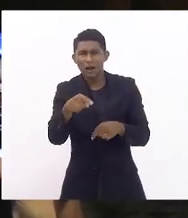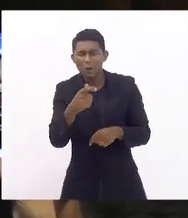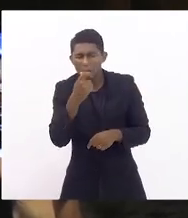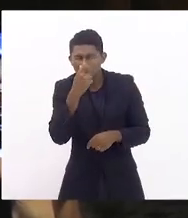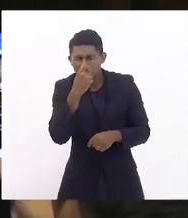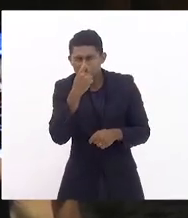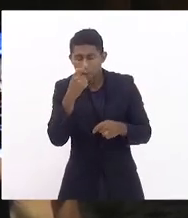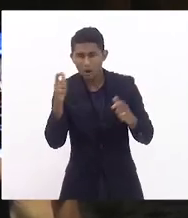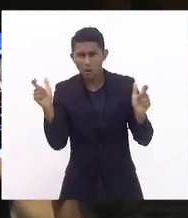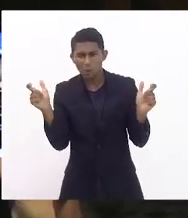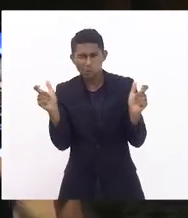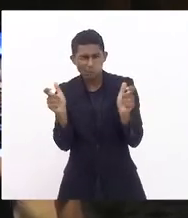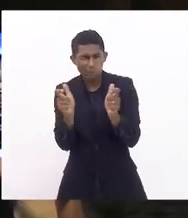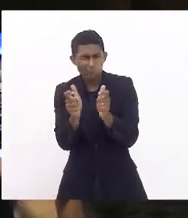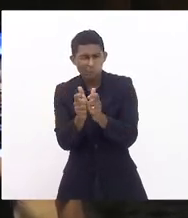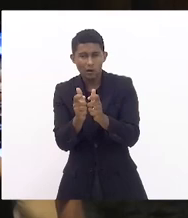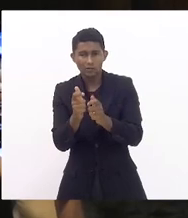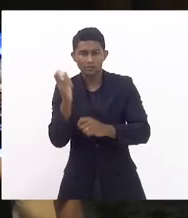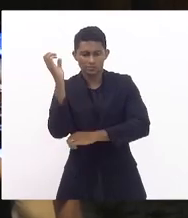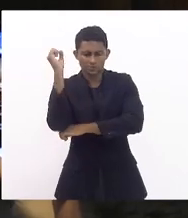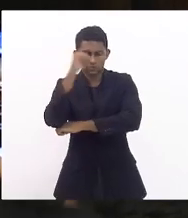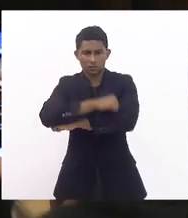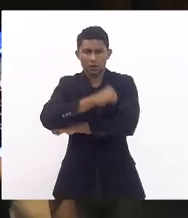pequena, sem nenhuma janela,